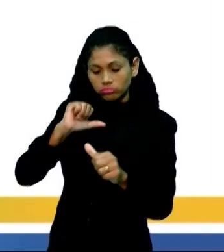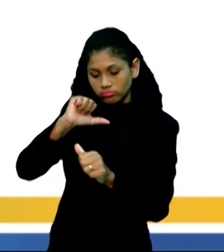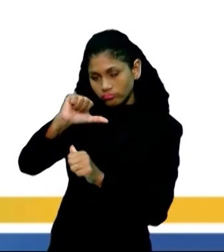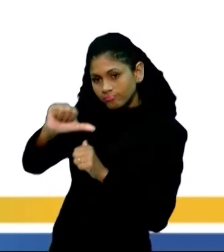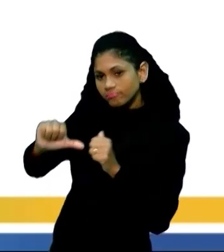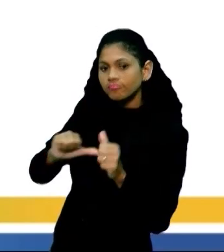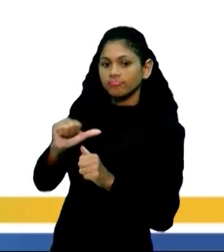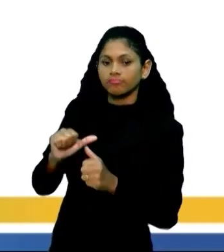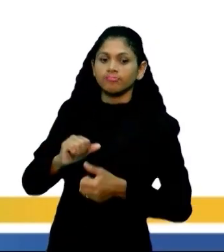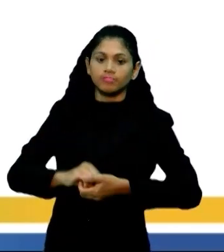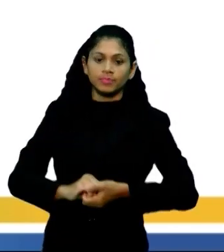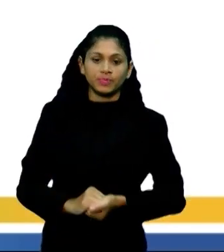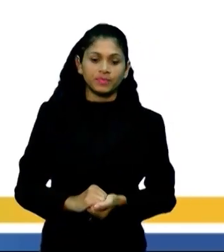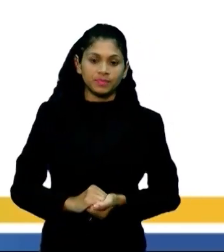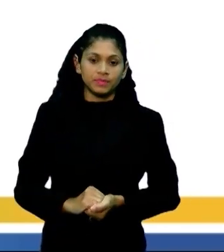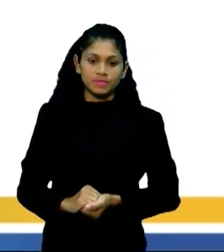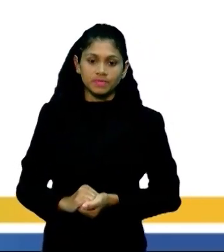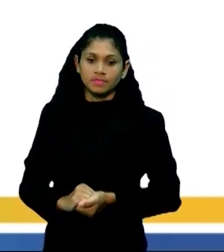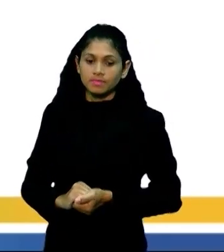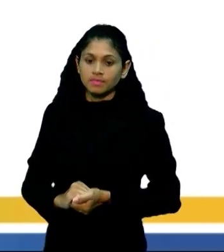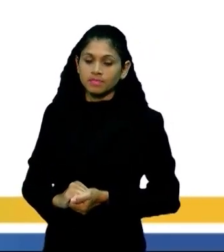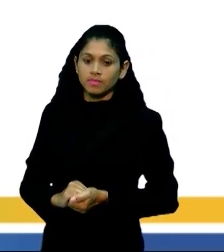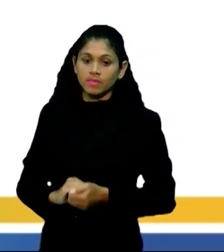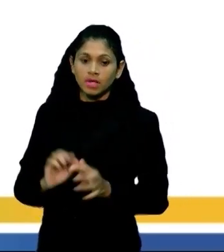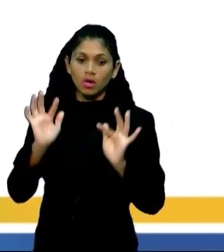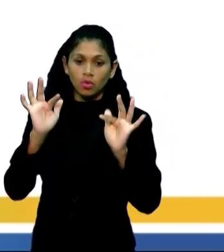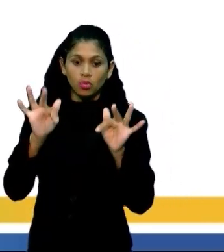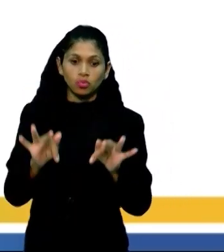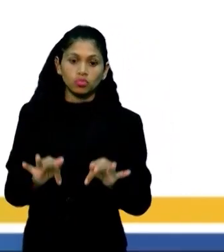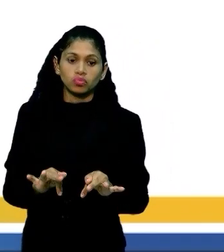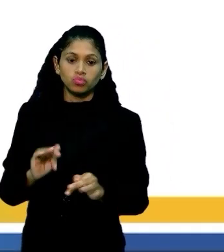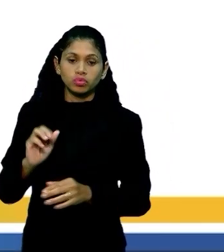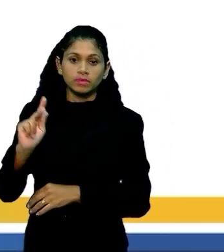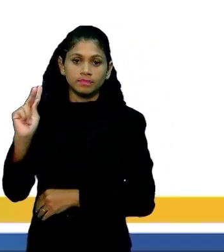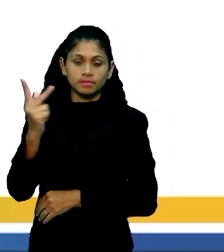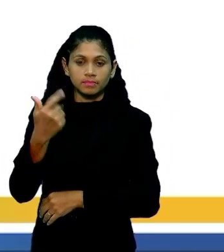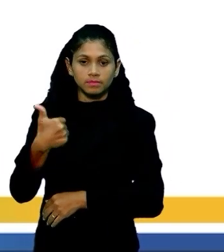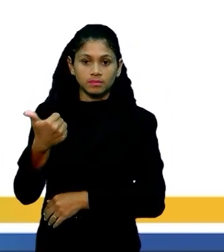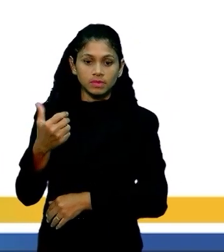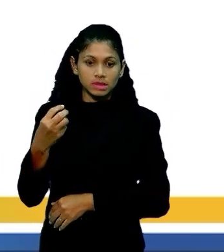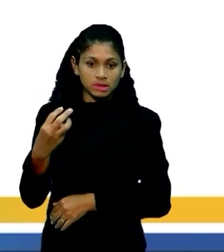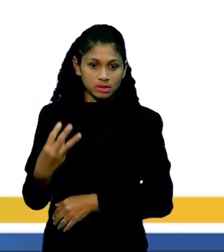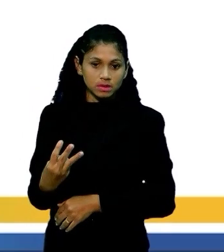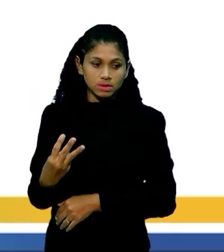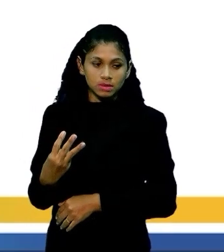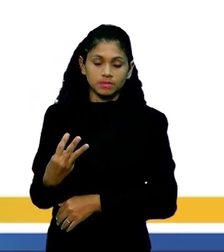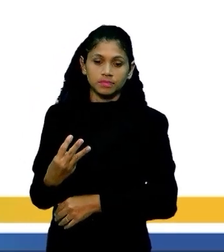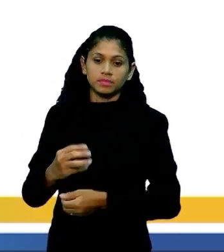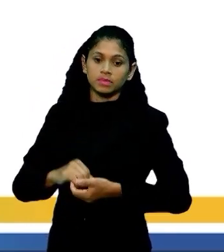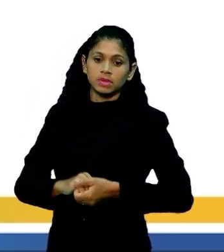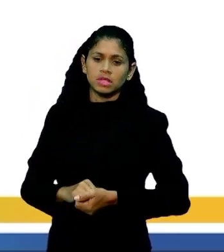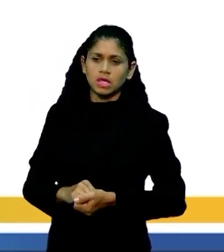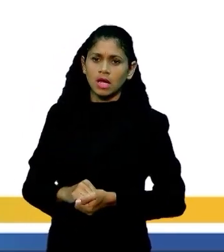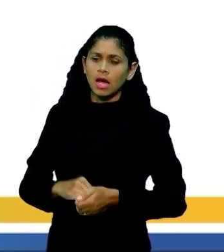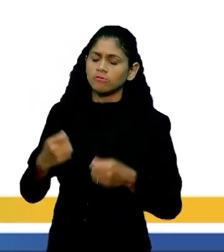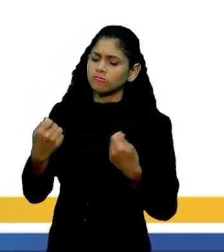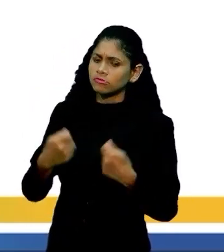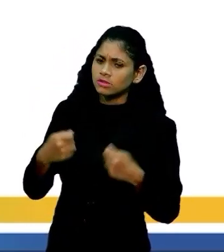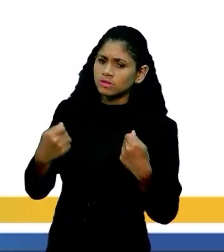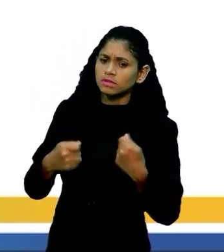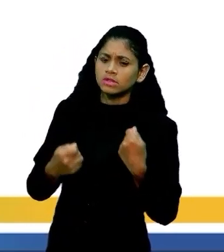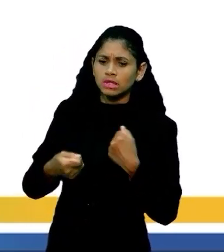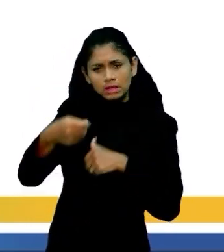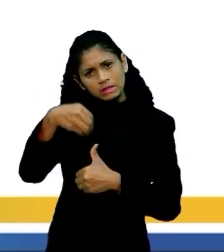compreendido ela a gente vai paraa última habilidade que a habilidade 13 como Eu mencionei anteriormente não necessariamente ela está no segmento de educação